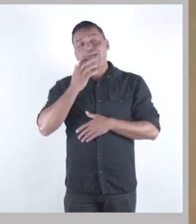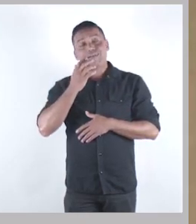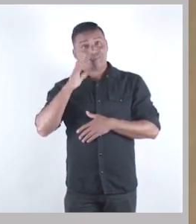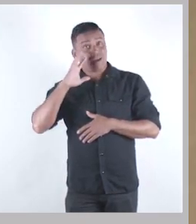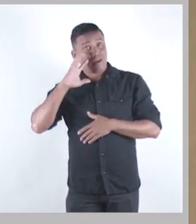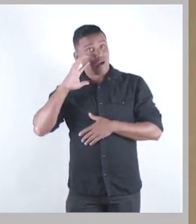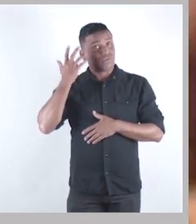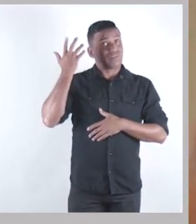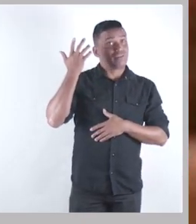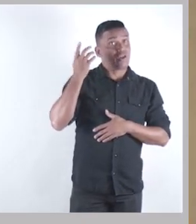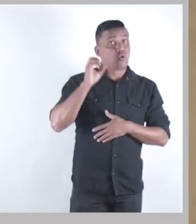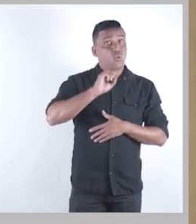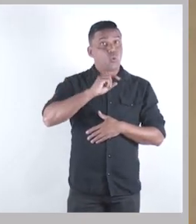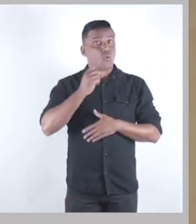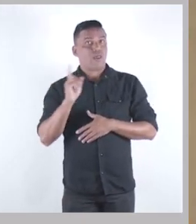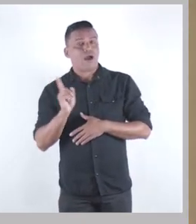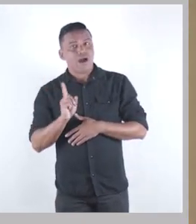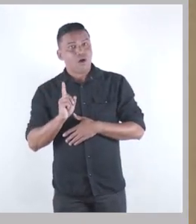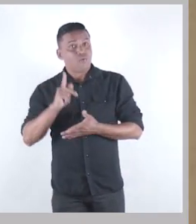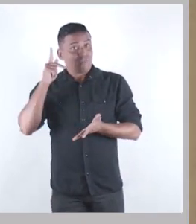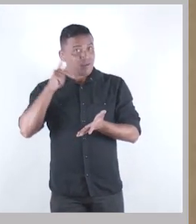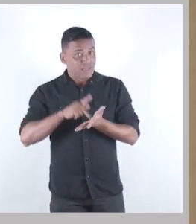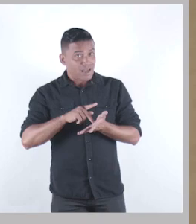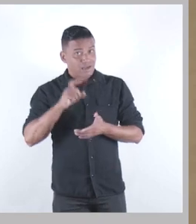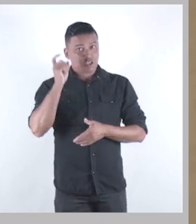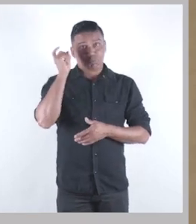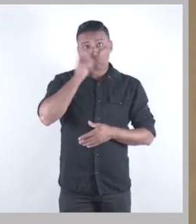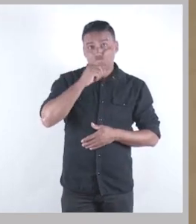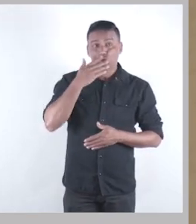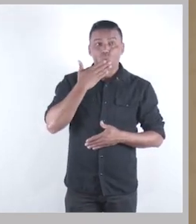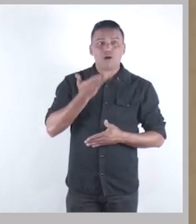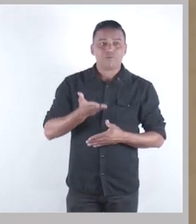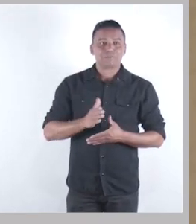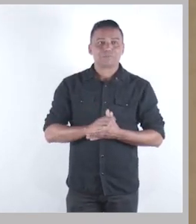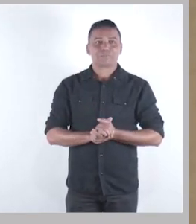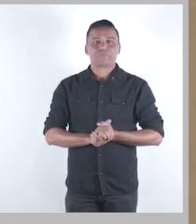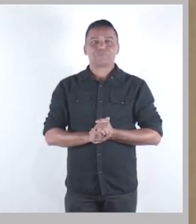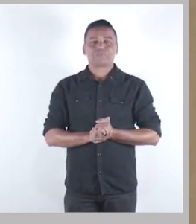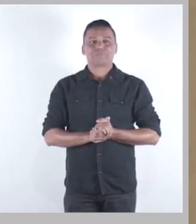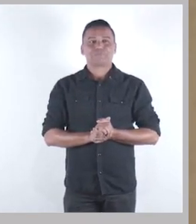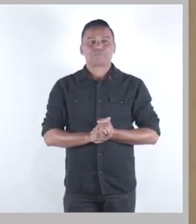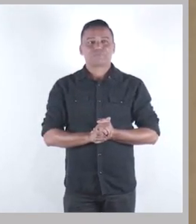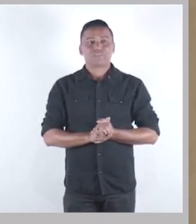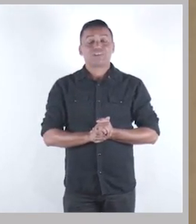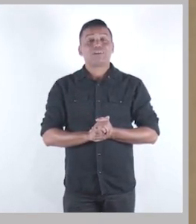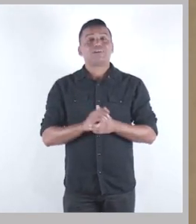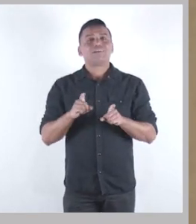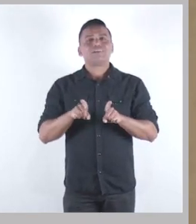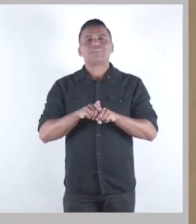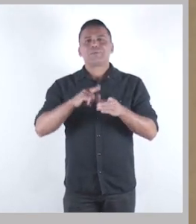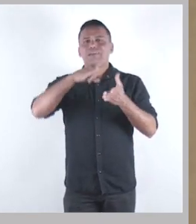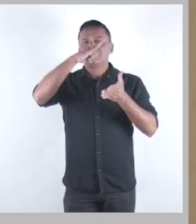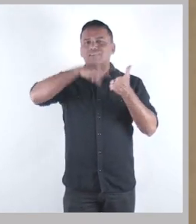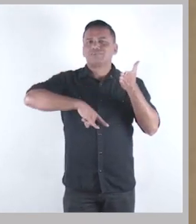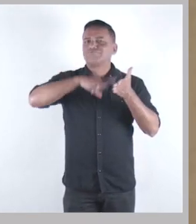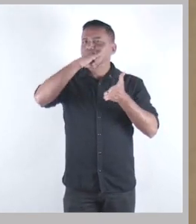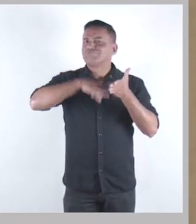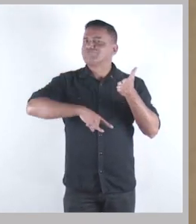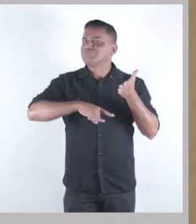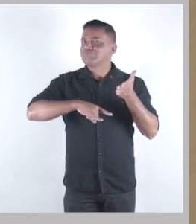ou não aconteceu, que seria o fantástico, né? Também tem a ver com o registro na